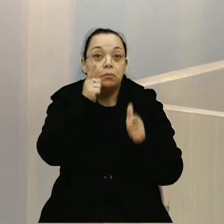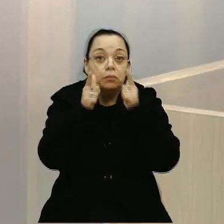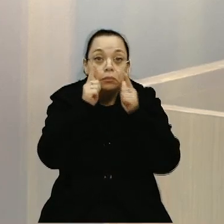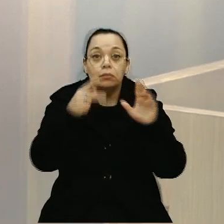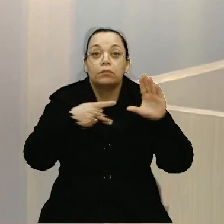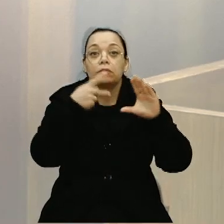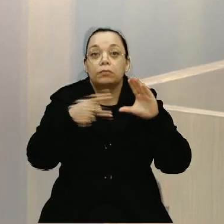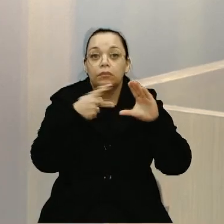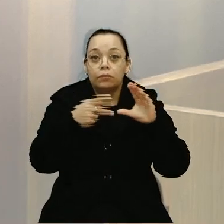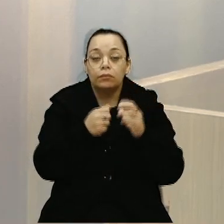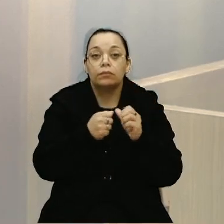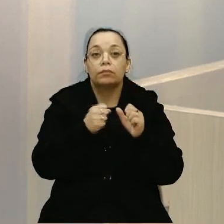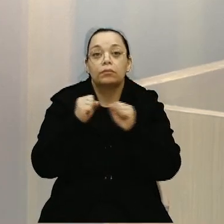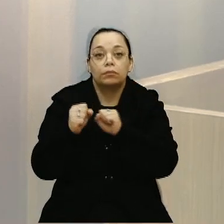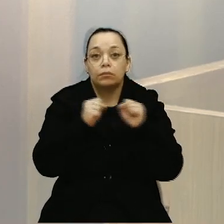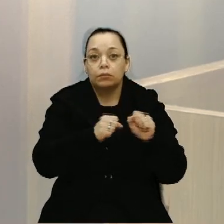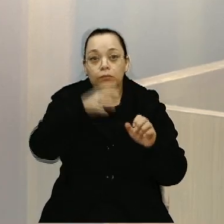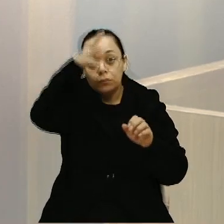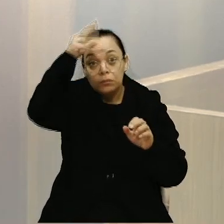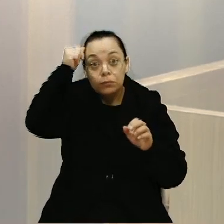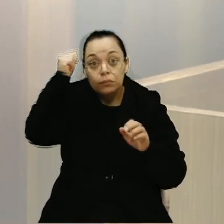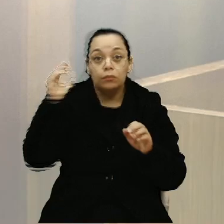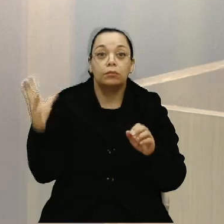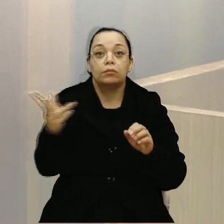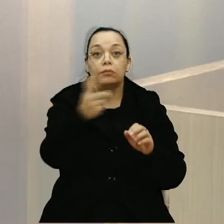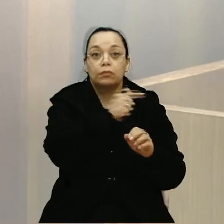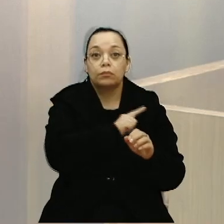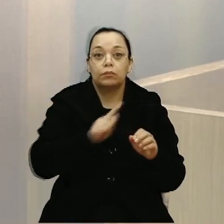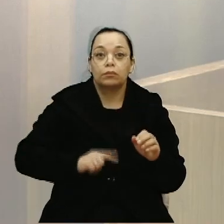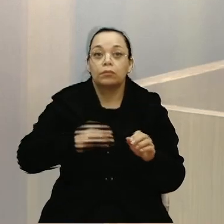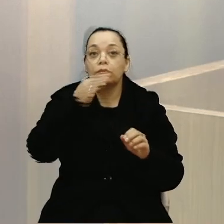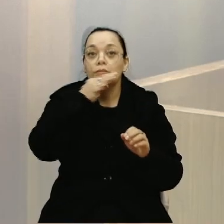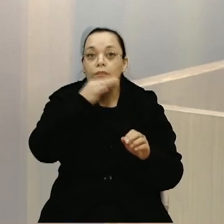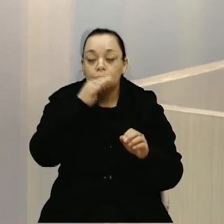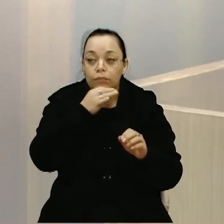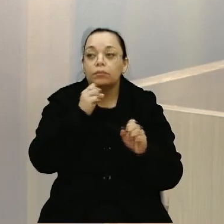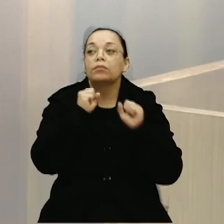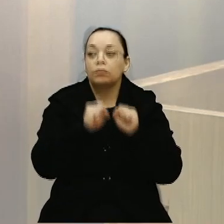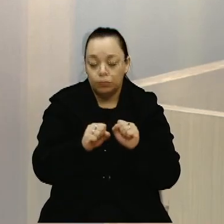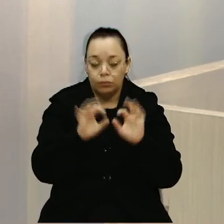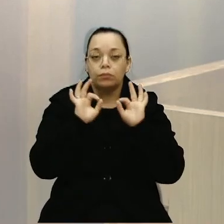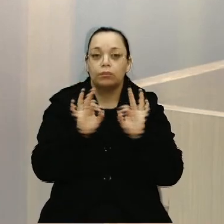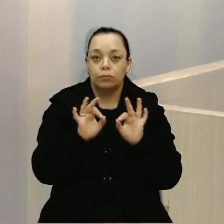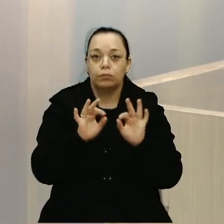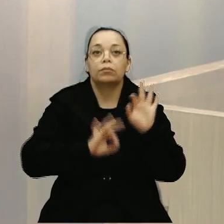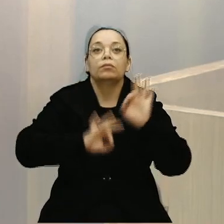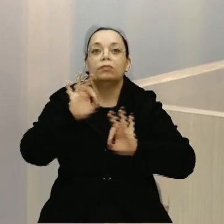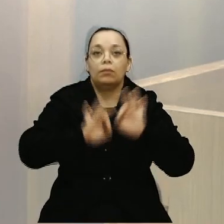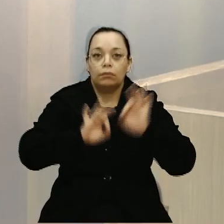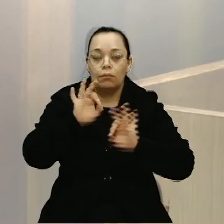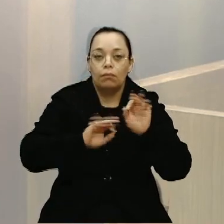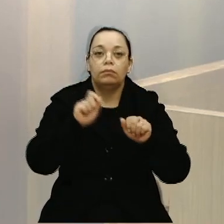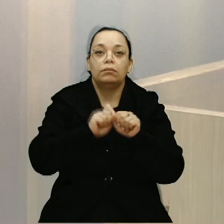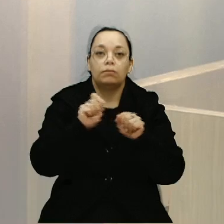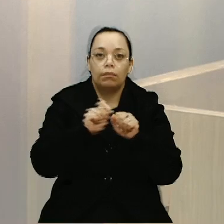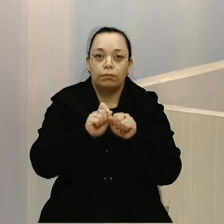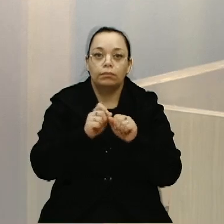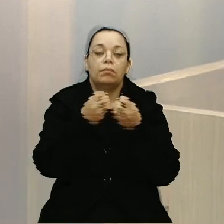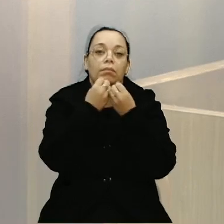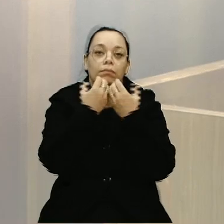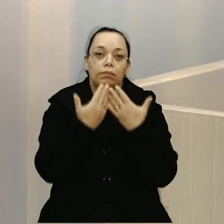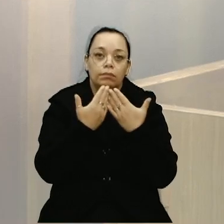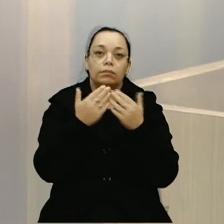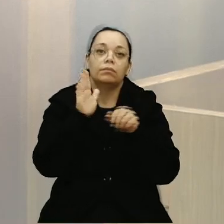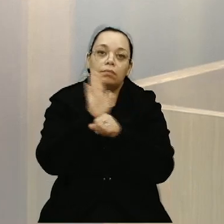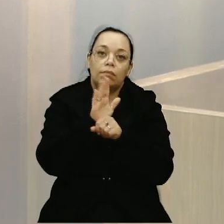Vereador, Poder Público e os demais autoridades de Caxias do Sul, tenho certeza que já estão se preparando para fazer algo de bom para